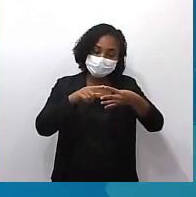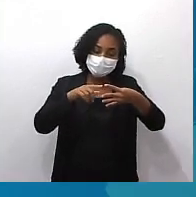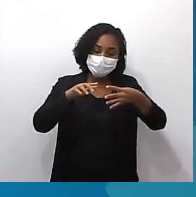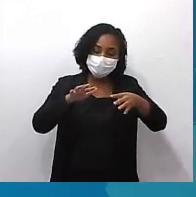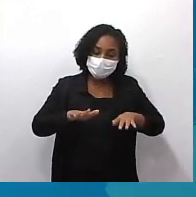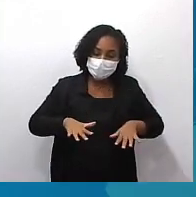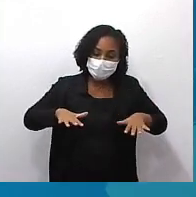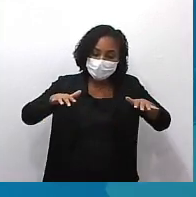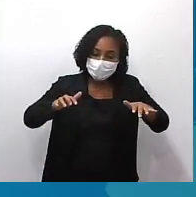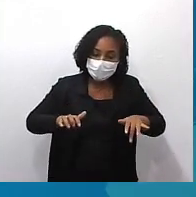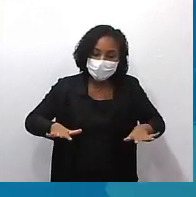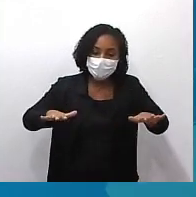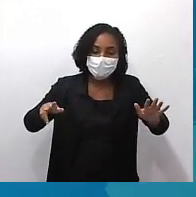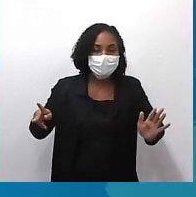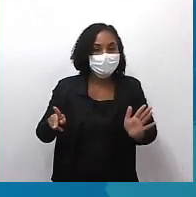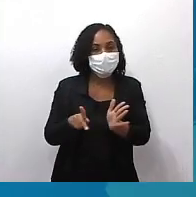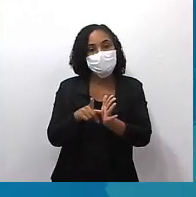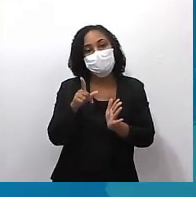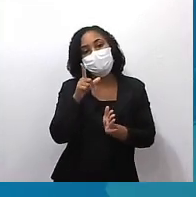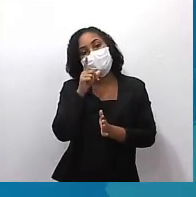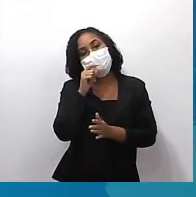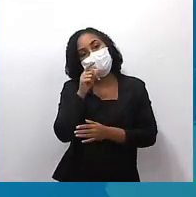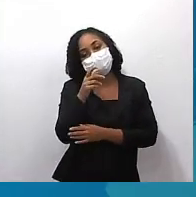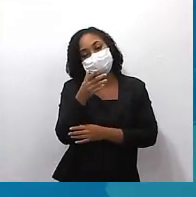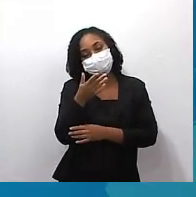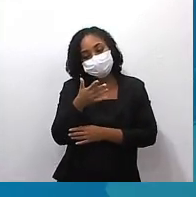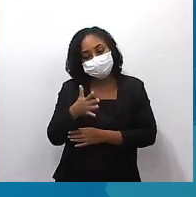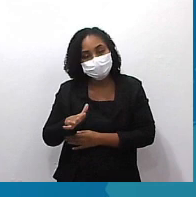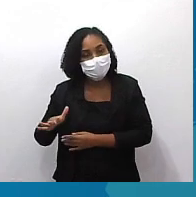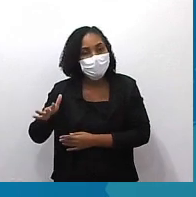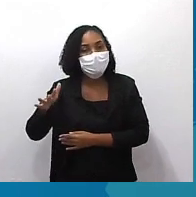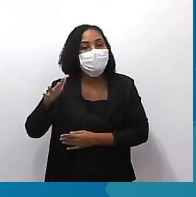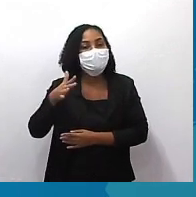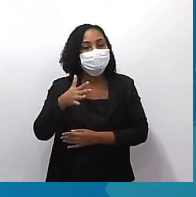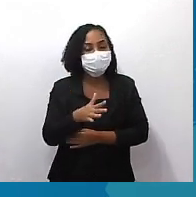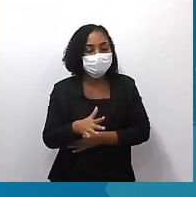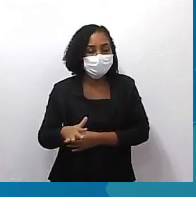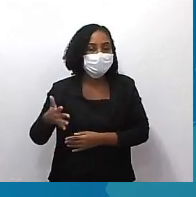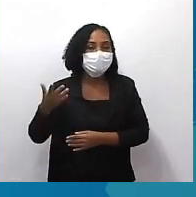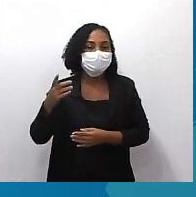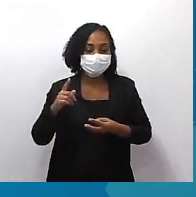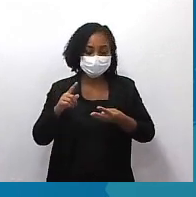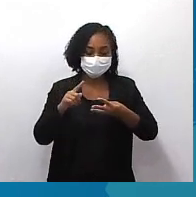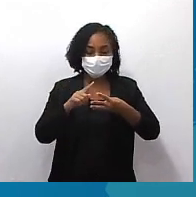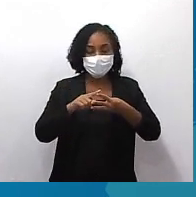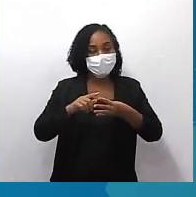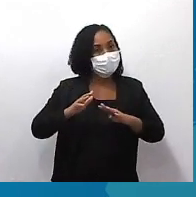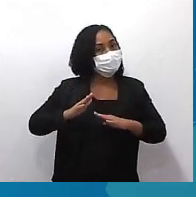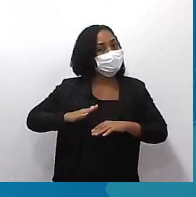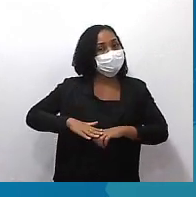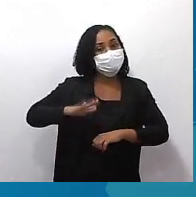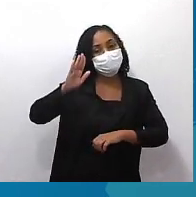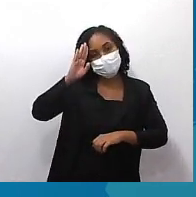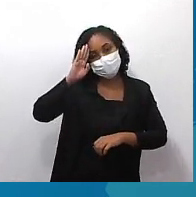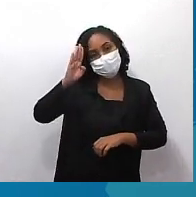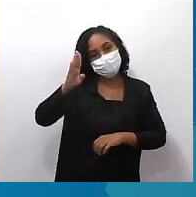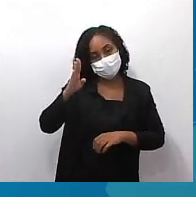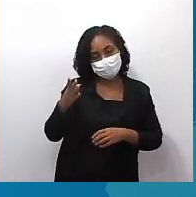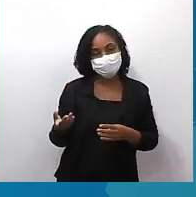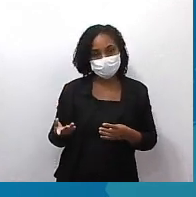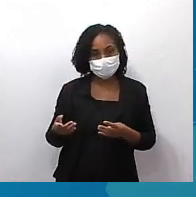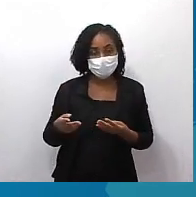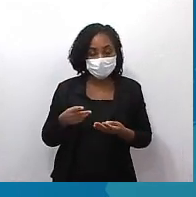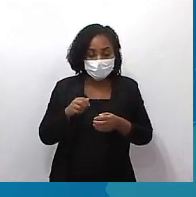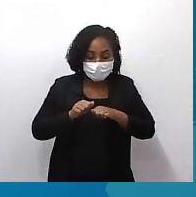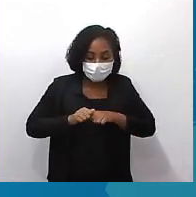desaguar diretamente no mar. A grande maioria dos rios são de drenagem exorreica, dos rios principais, são aqueles que